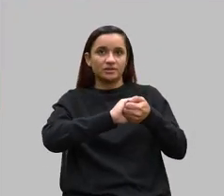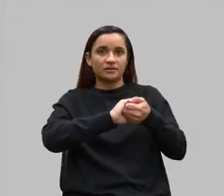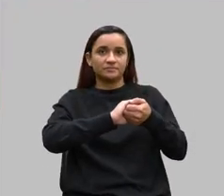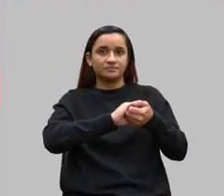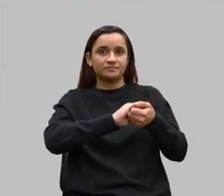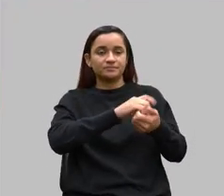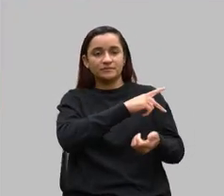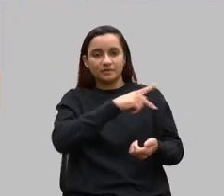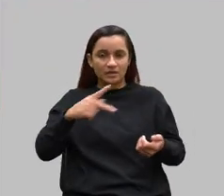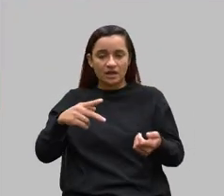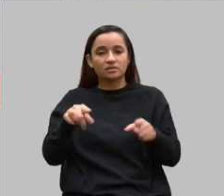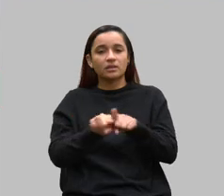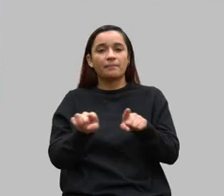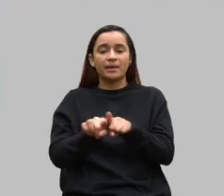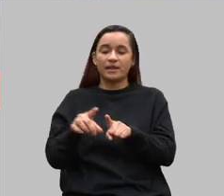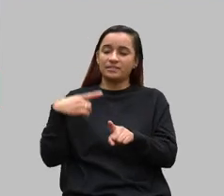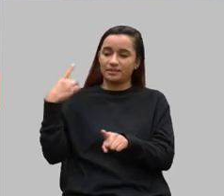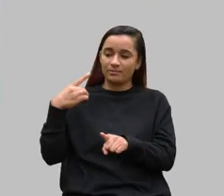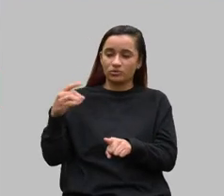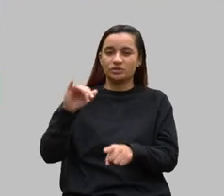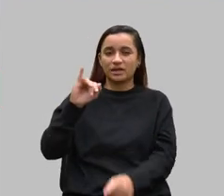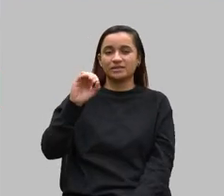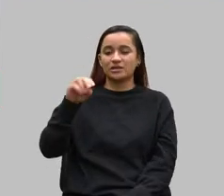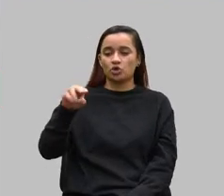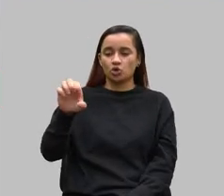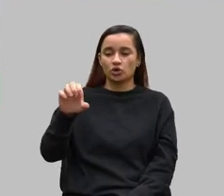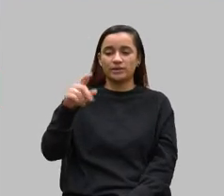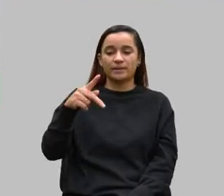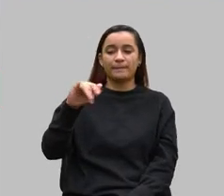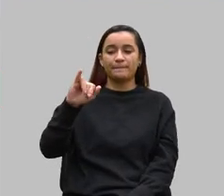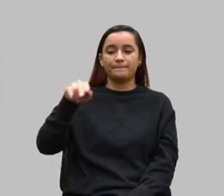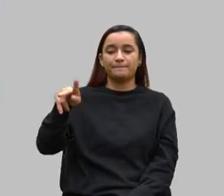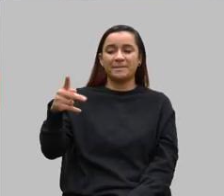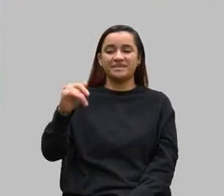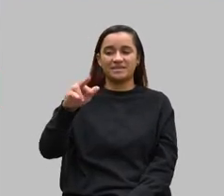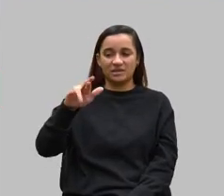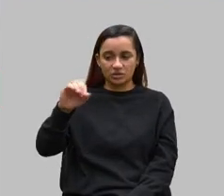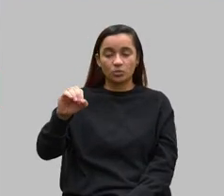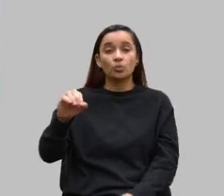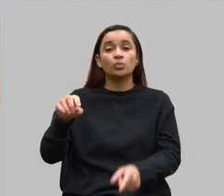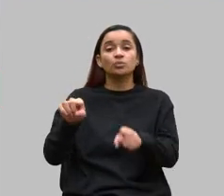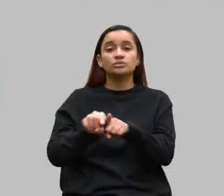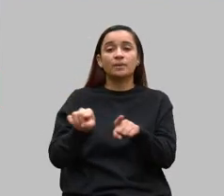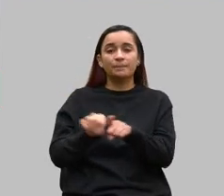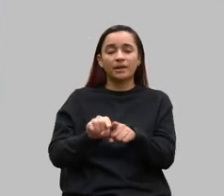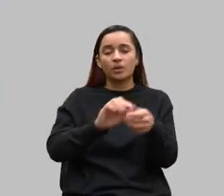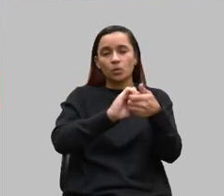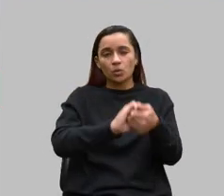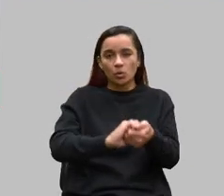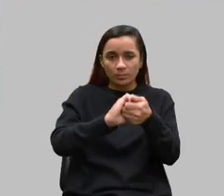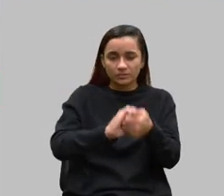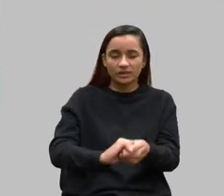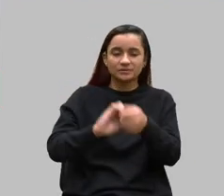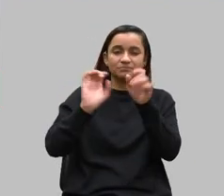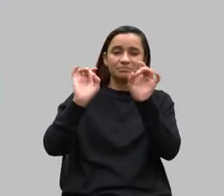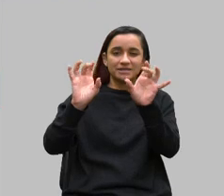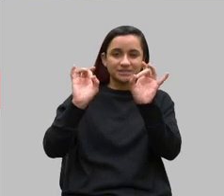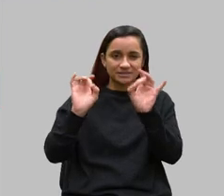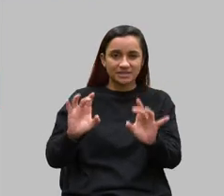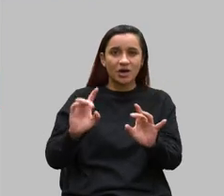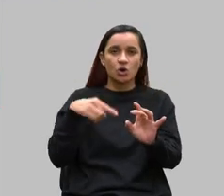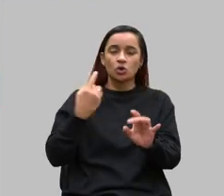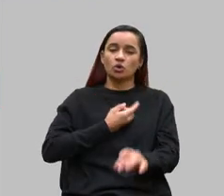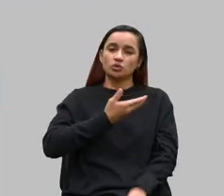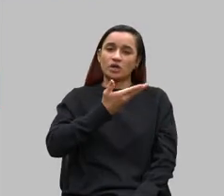deputada Pinheiro quero fazer cumprimento muito especial ao nosso ex-colega nosso eterno